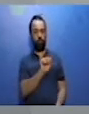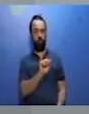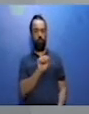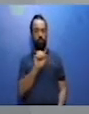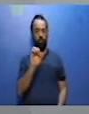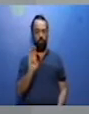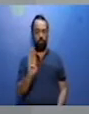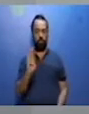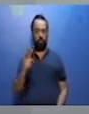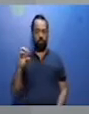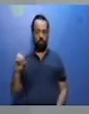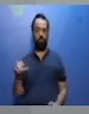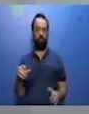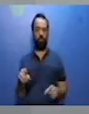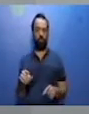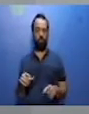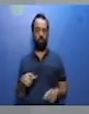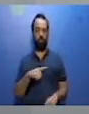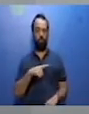bonitinhos